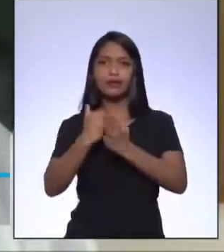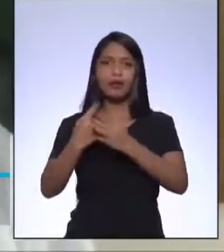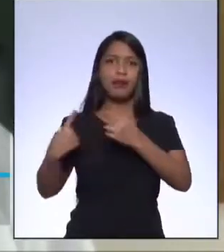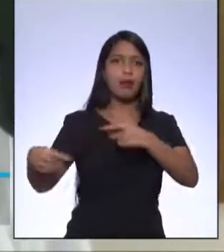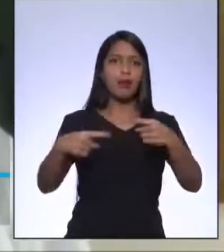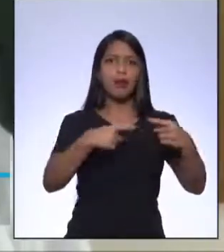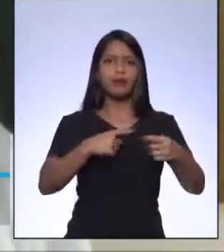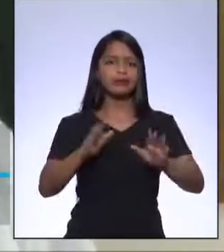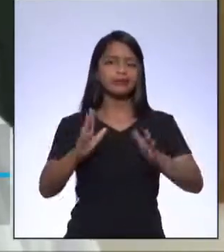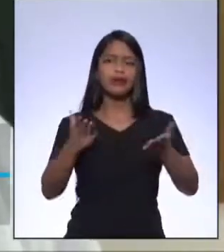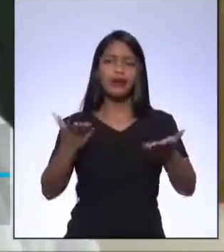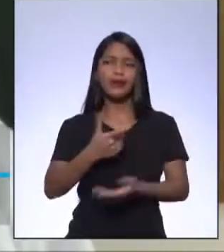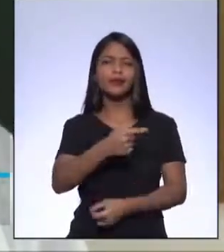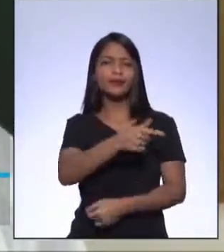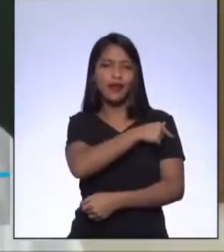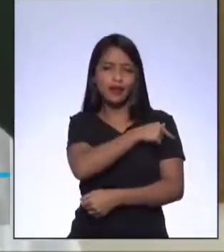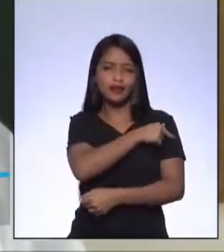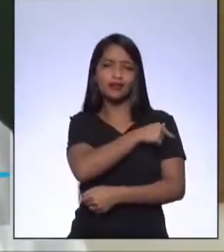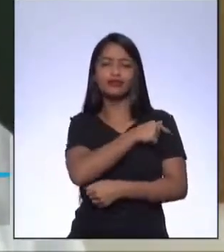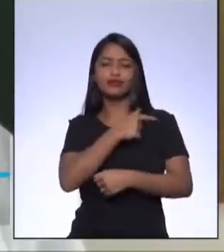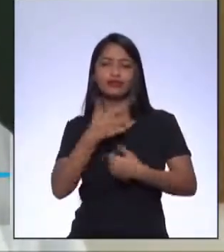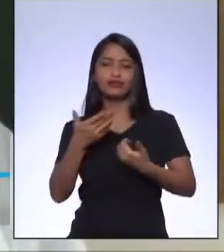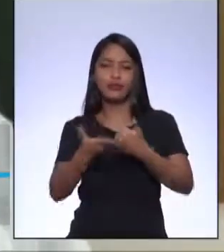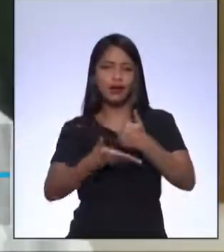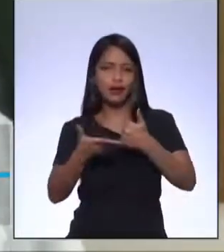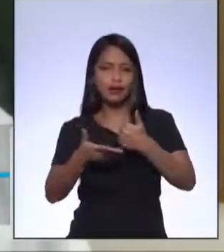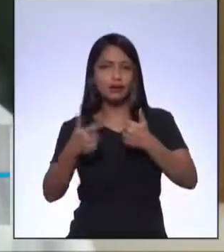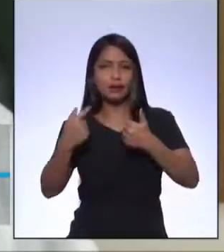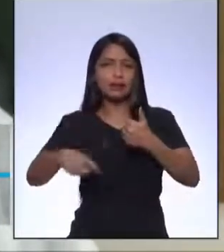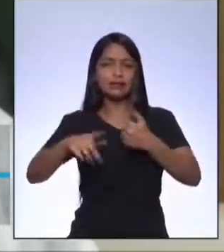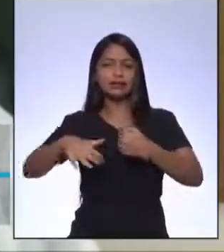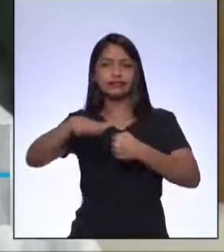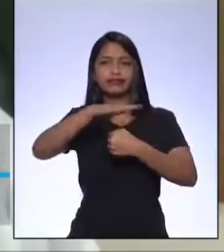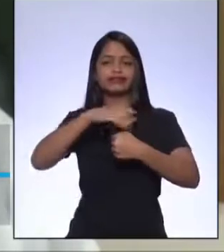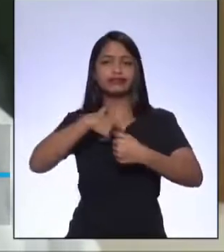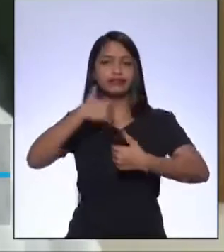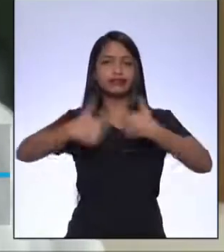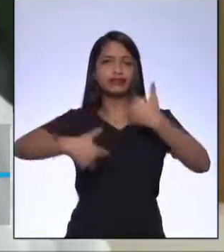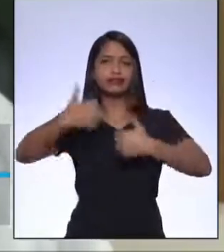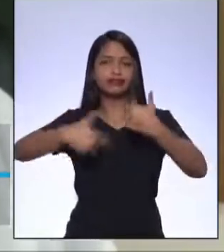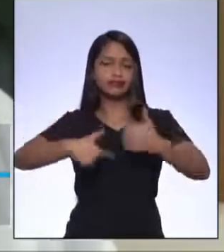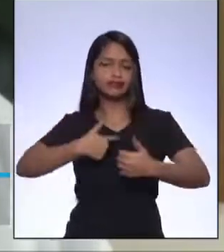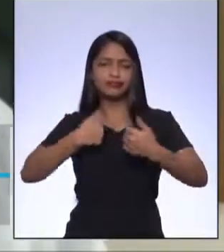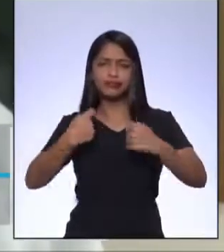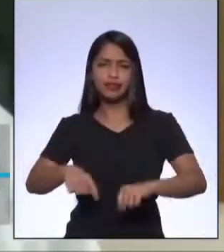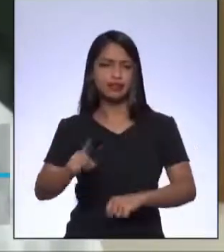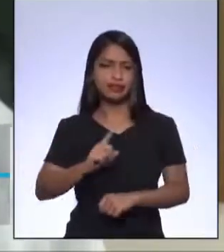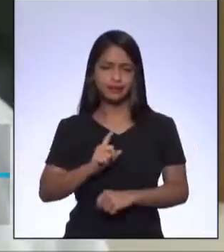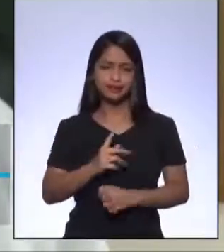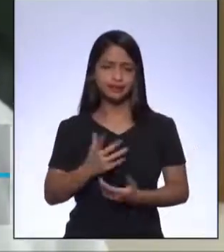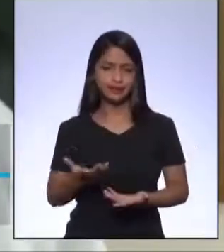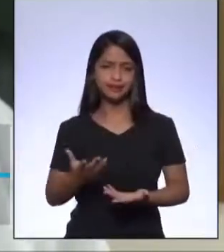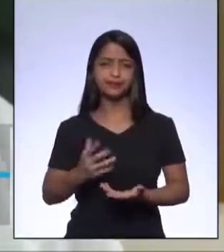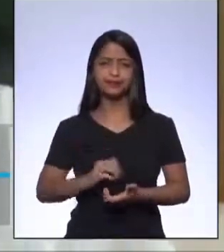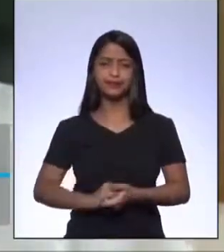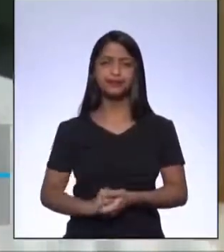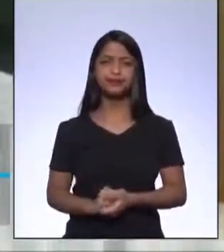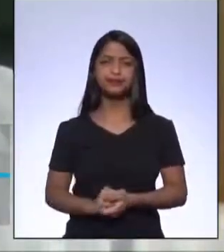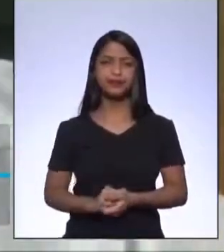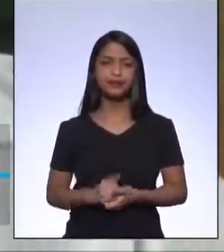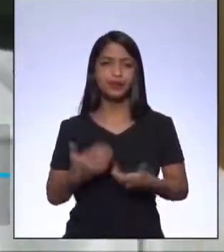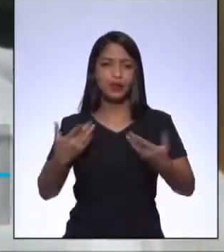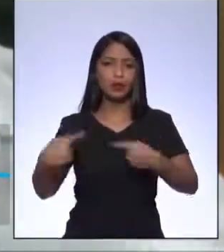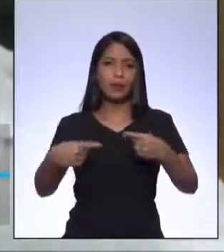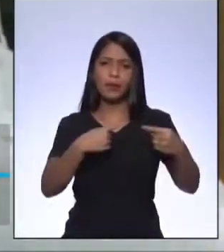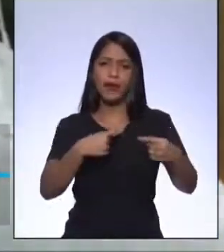nível aqui de sétima série, de sétimo ano, perdão, né, é um nível que a gente não precisa fazer essa